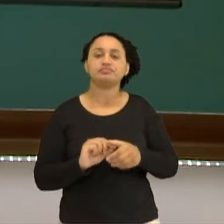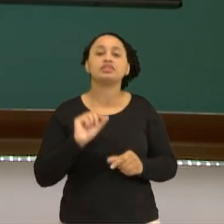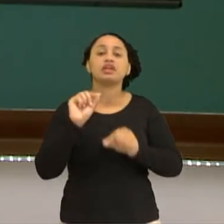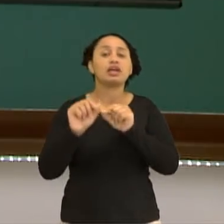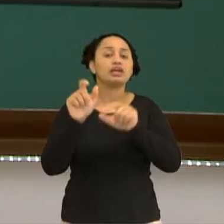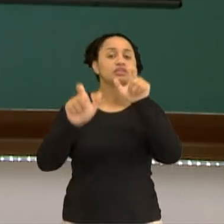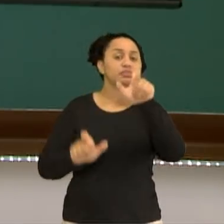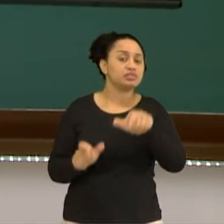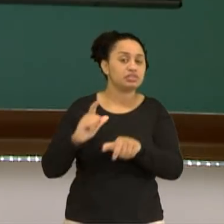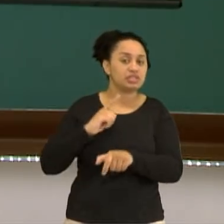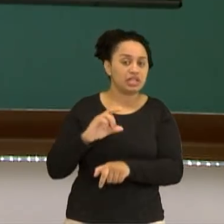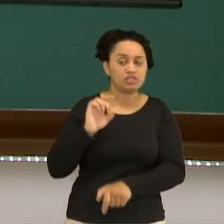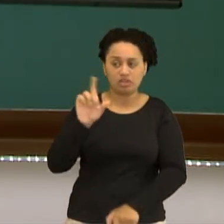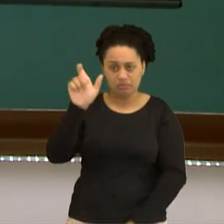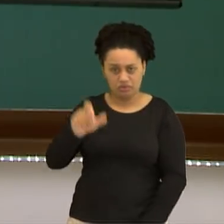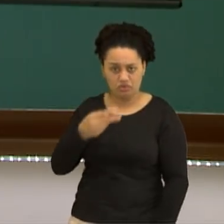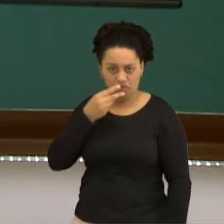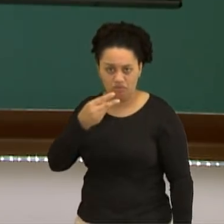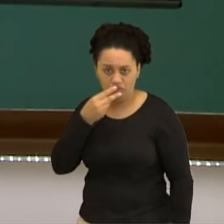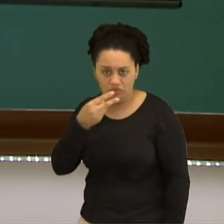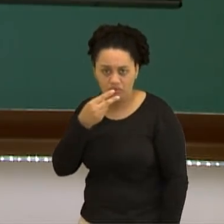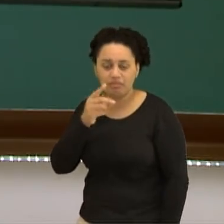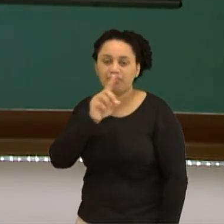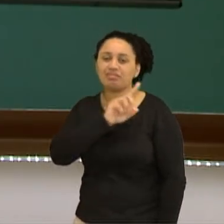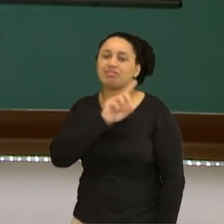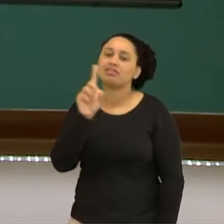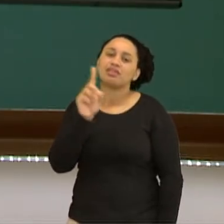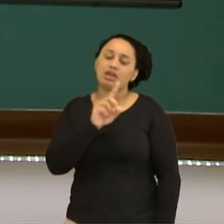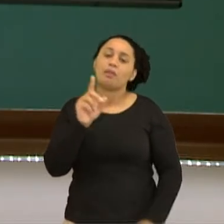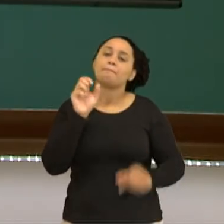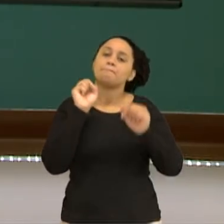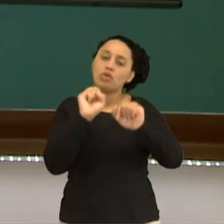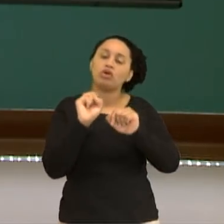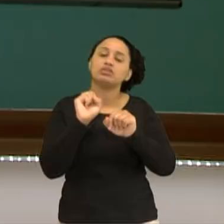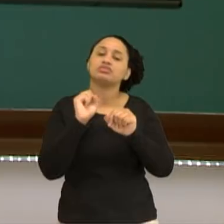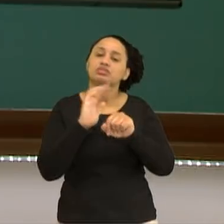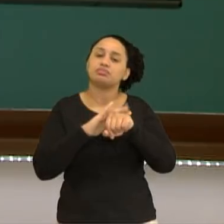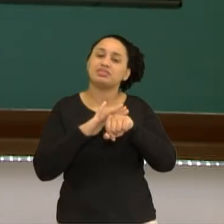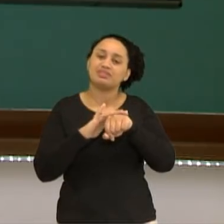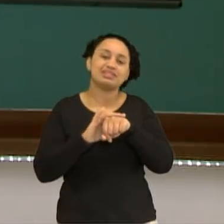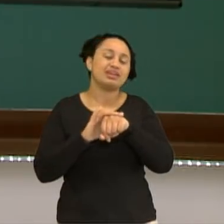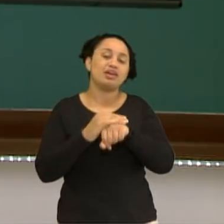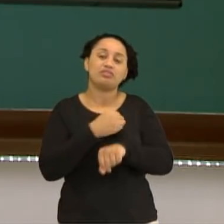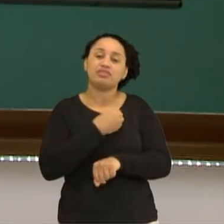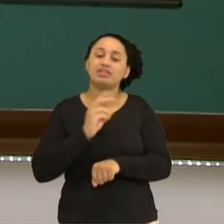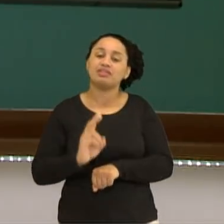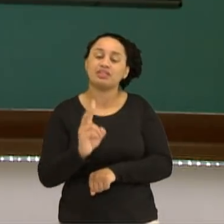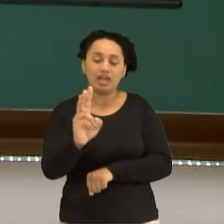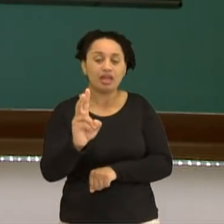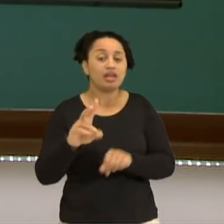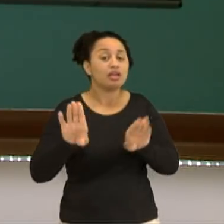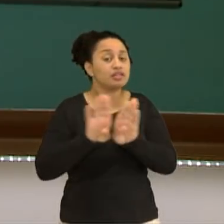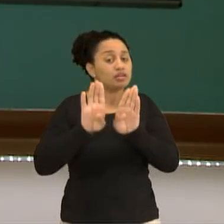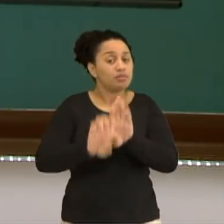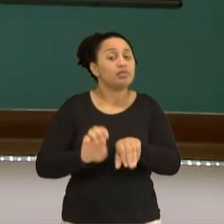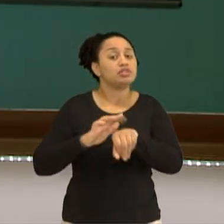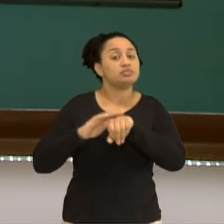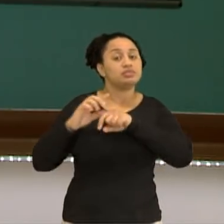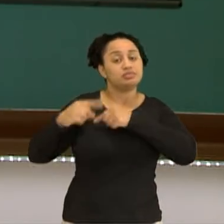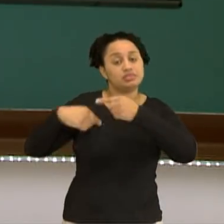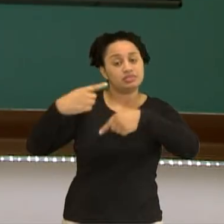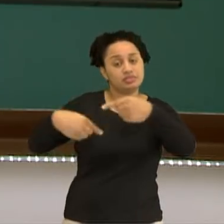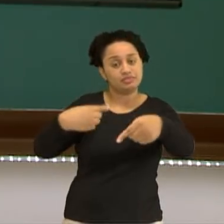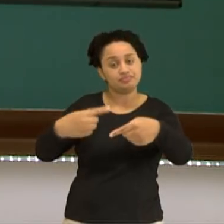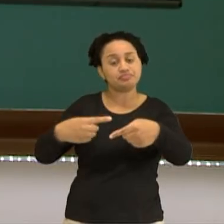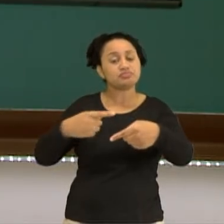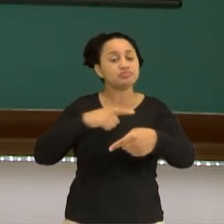Só os tabagistas? Não. Isso aí pode ser crônico e pode ser também genético. Existem pessoas que herdam